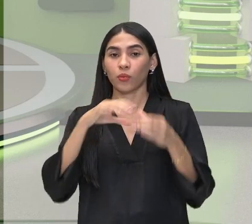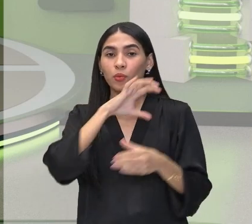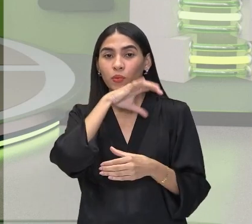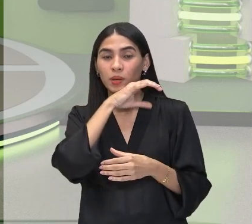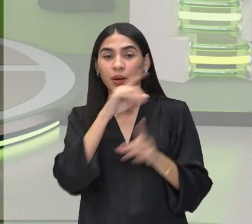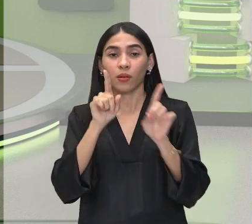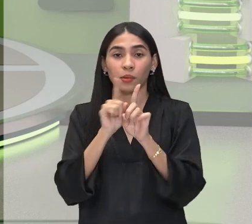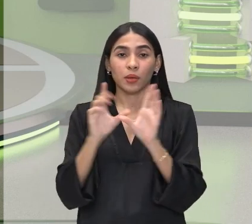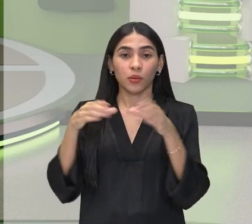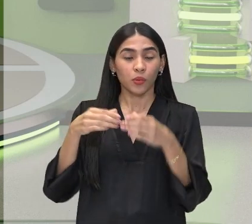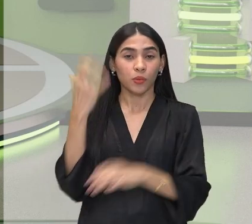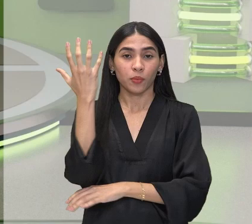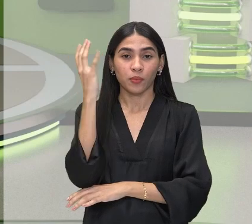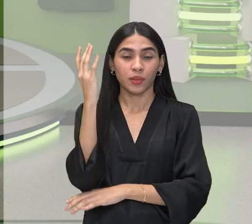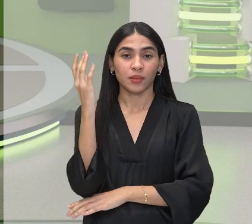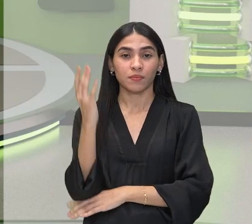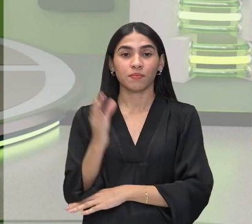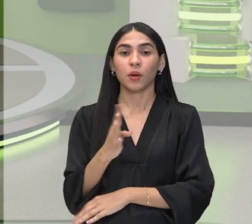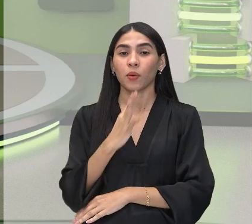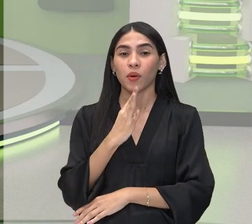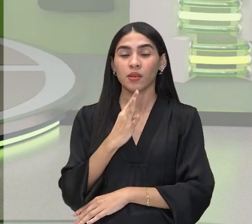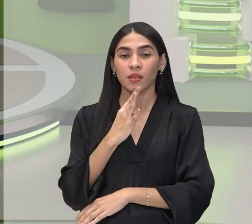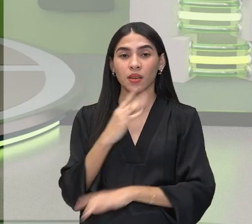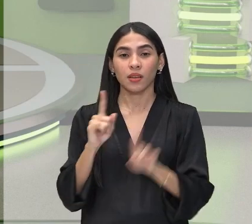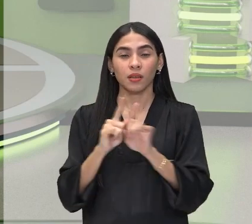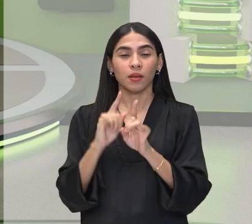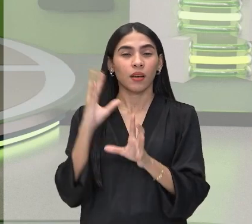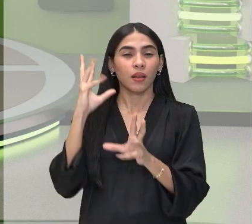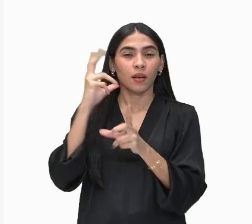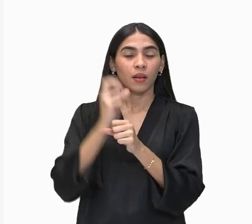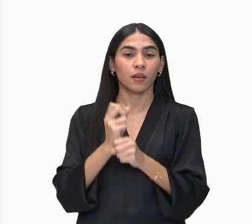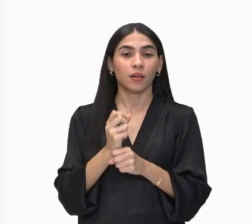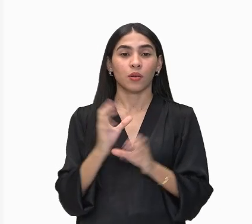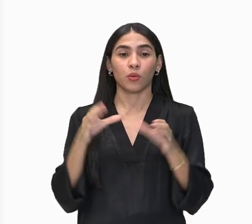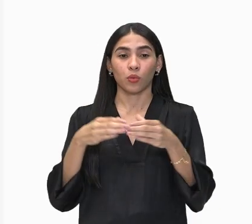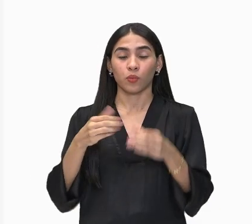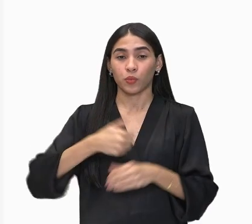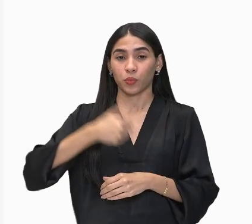plantas. Vamos conhecer agora aí, vamos recobrar o nosso primeiro animal.